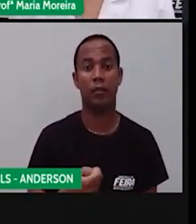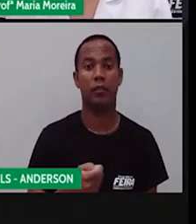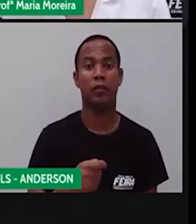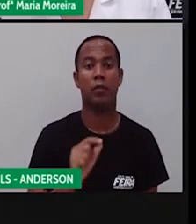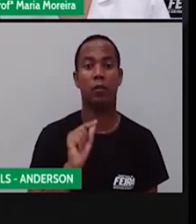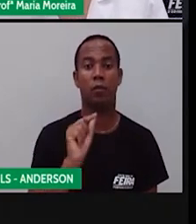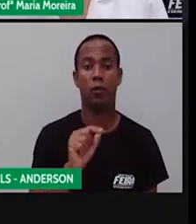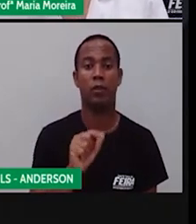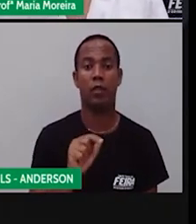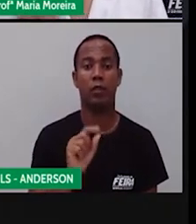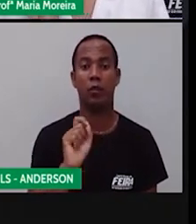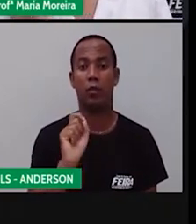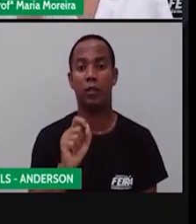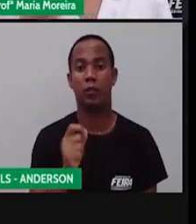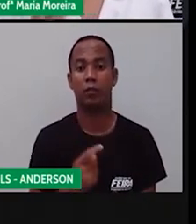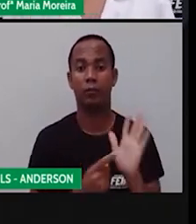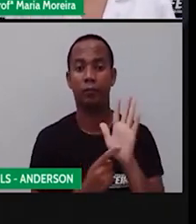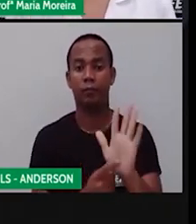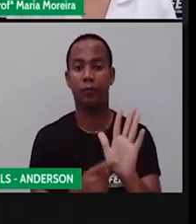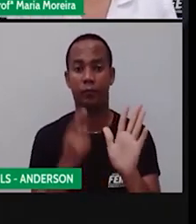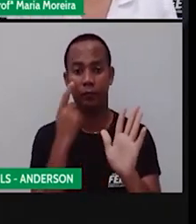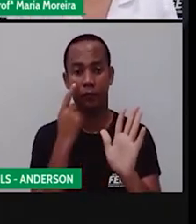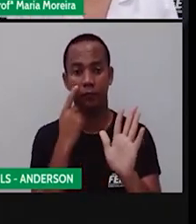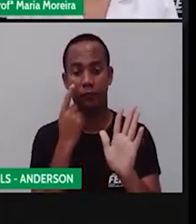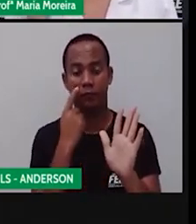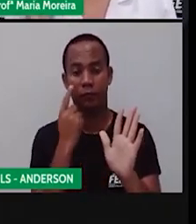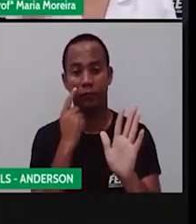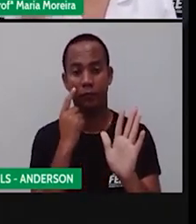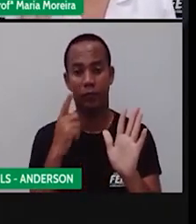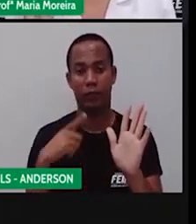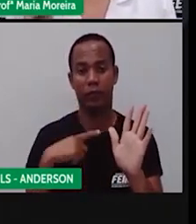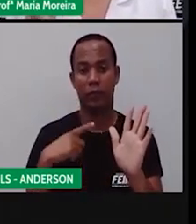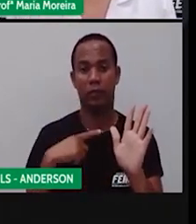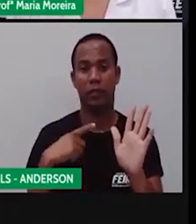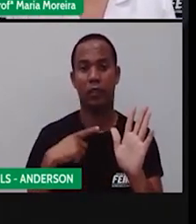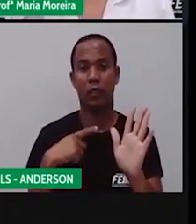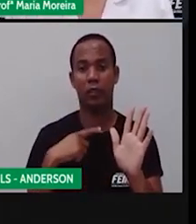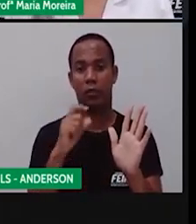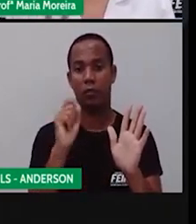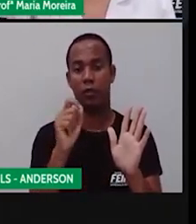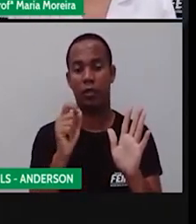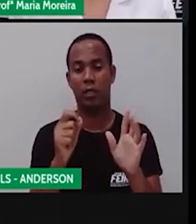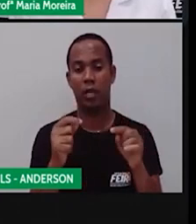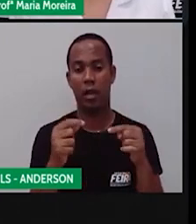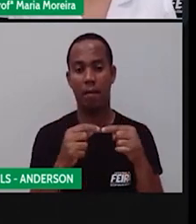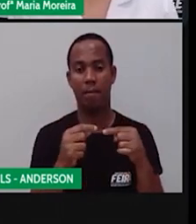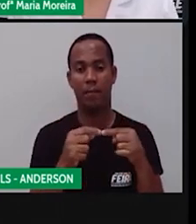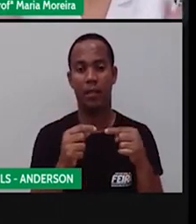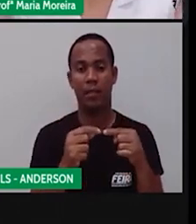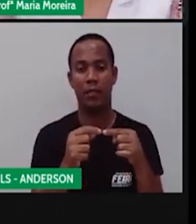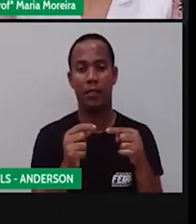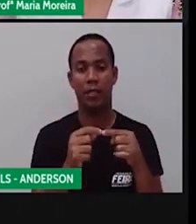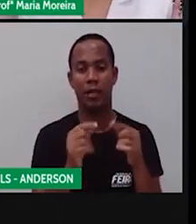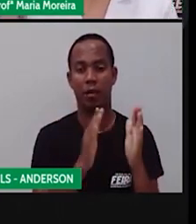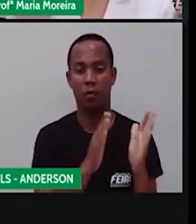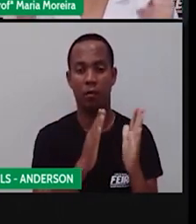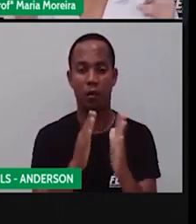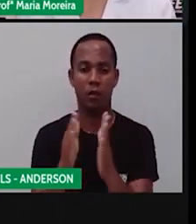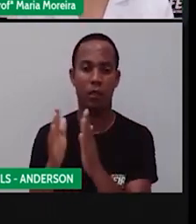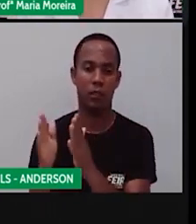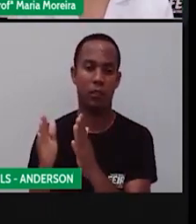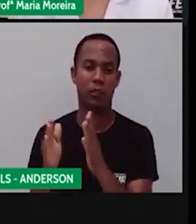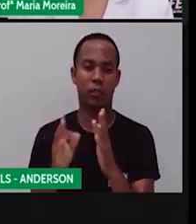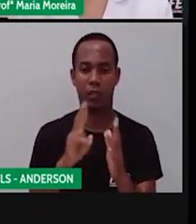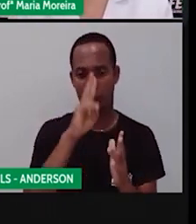eles são símbolos gráficos, né, que são esses aqui que você está vendo aí na tela, que tem como objetivo dar o quê? Coesão e coerência. O que é isso? Sentido. É